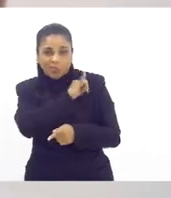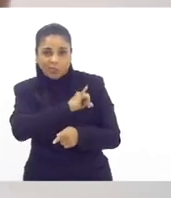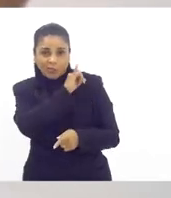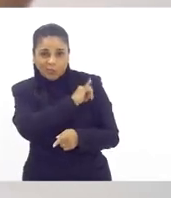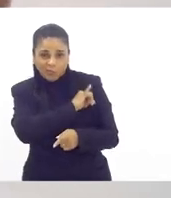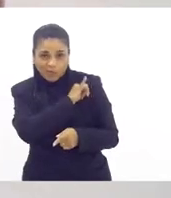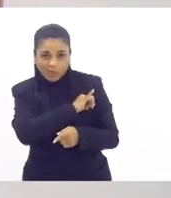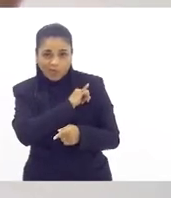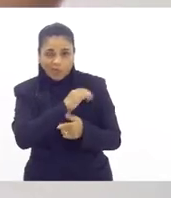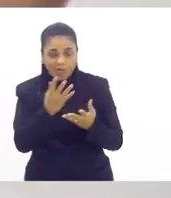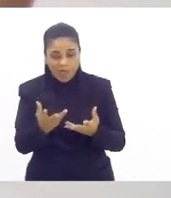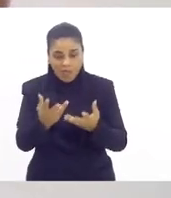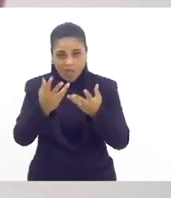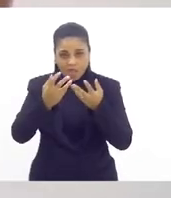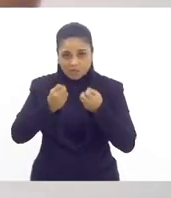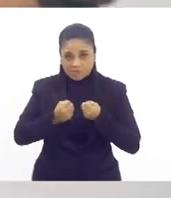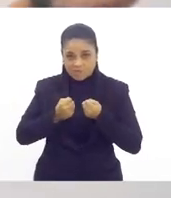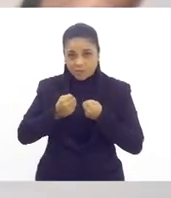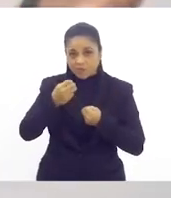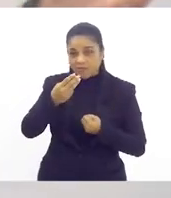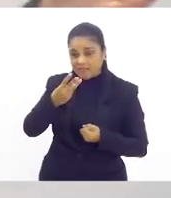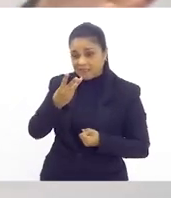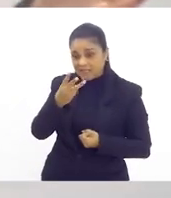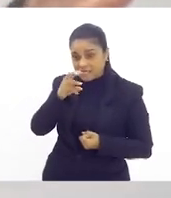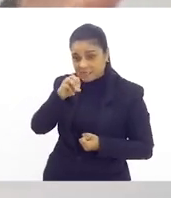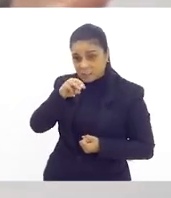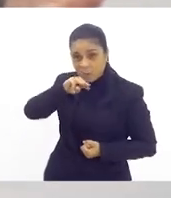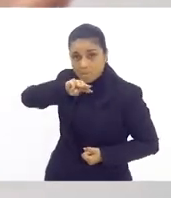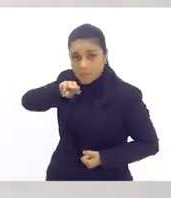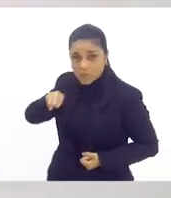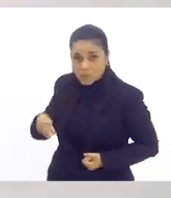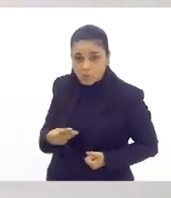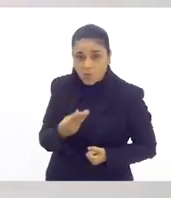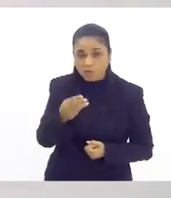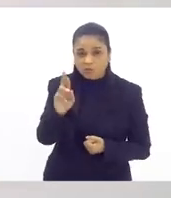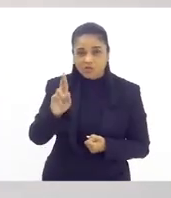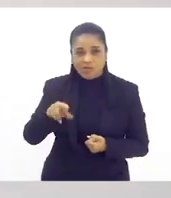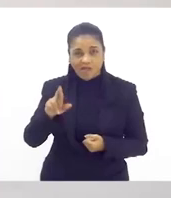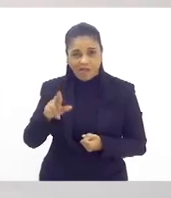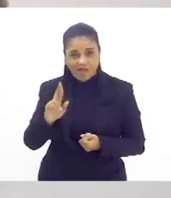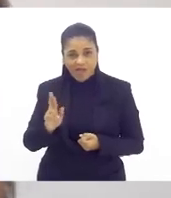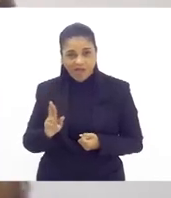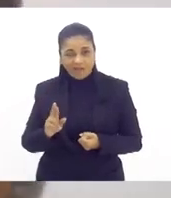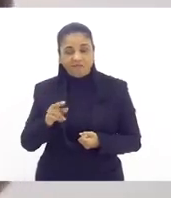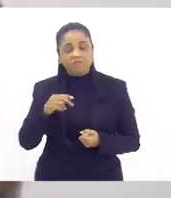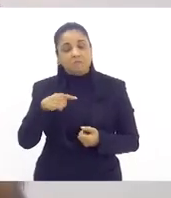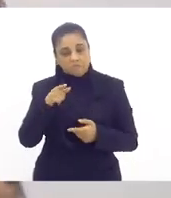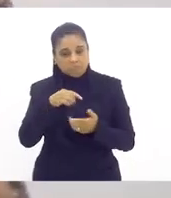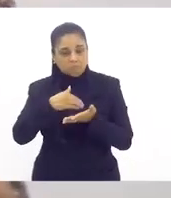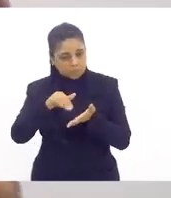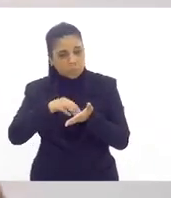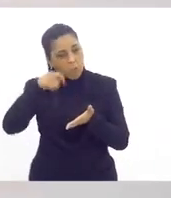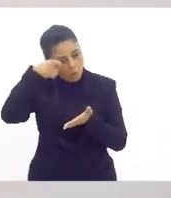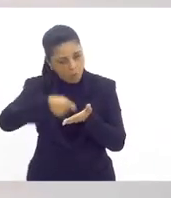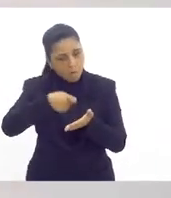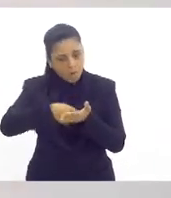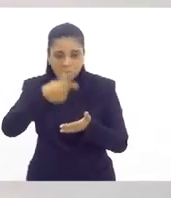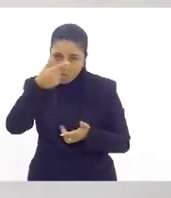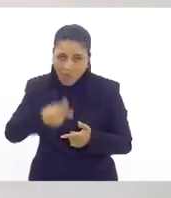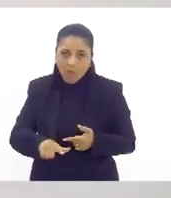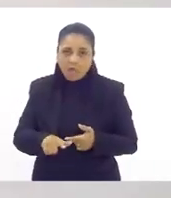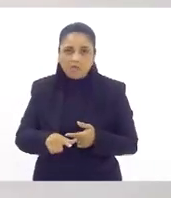recebendo quase 300 milhões de reais e a secretária tá correta de cobrar mais é isso mesmo